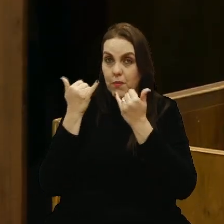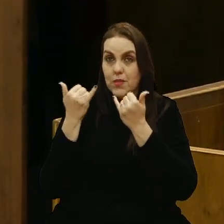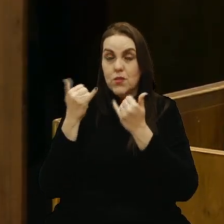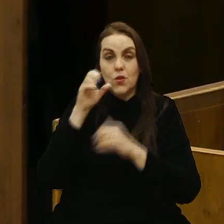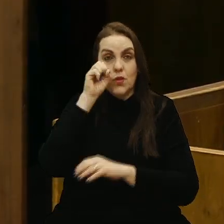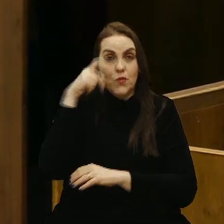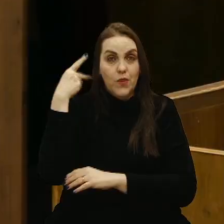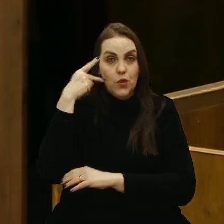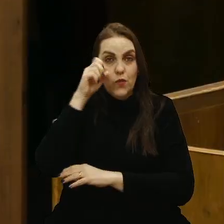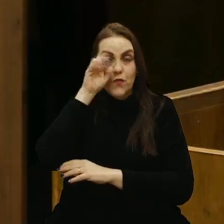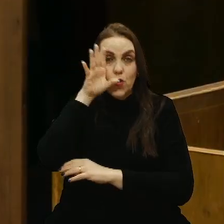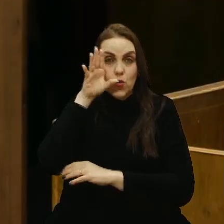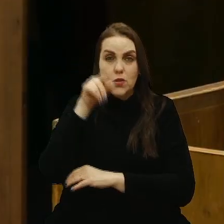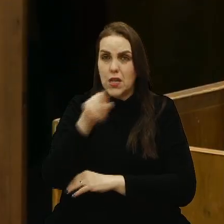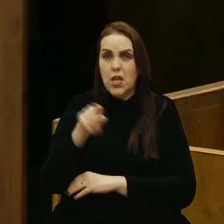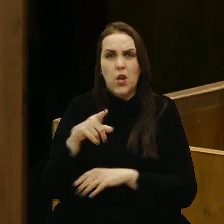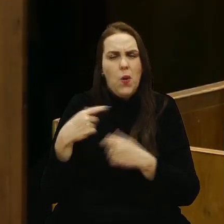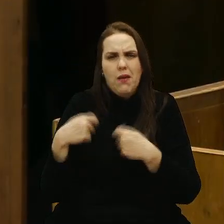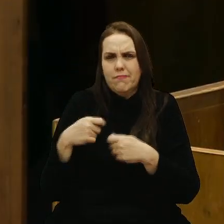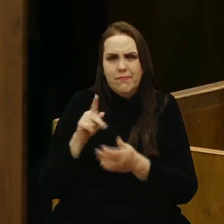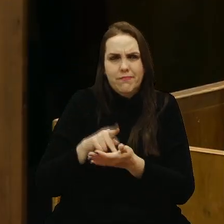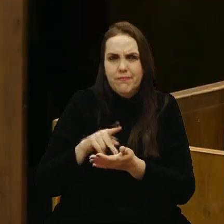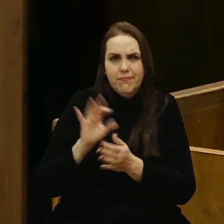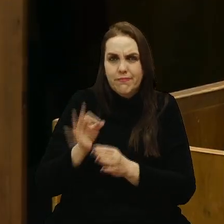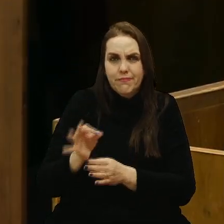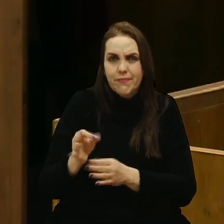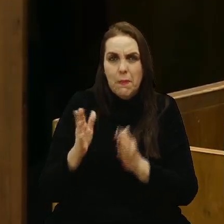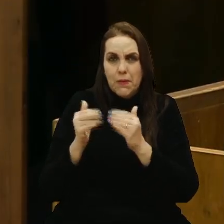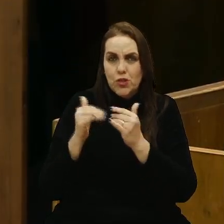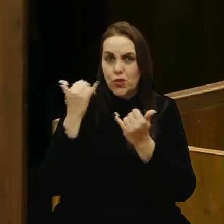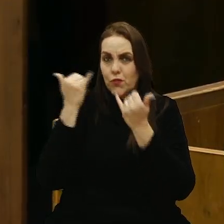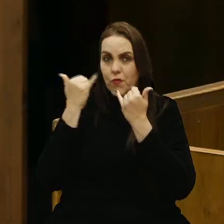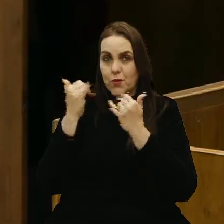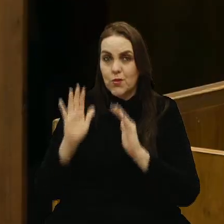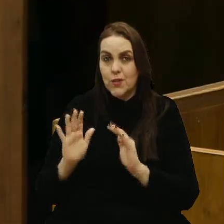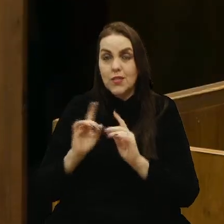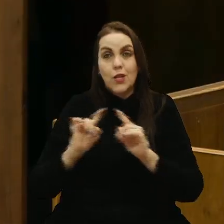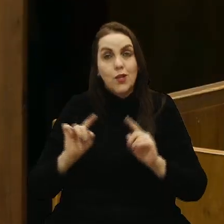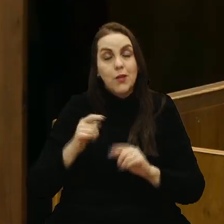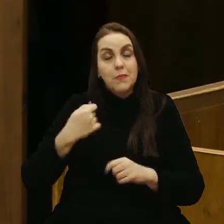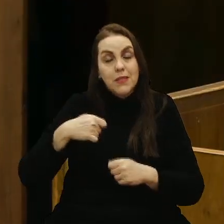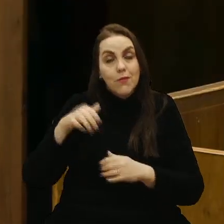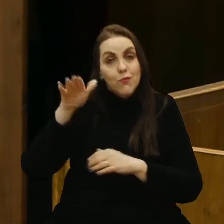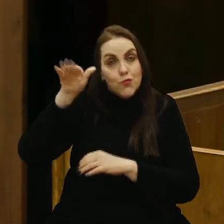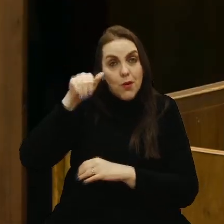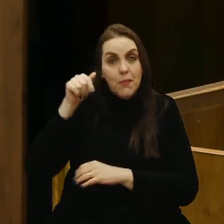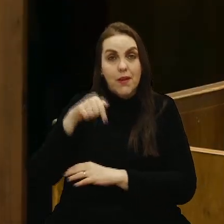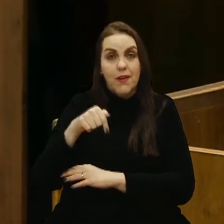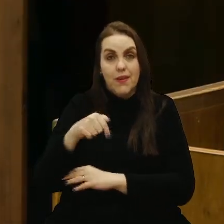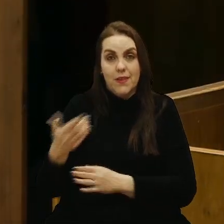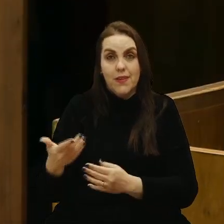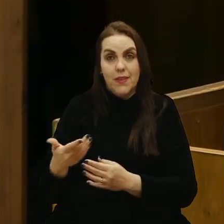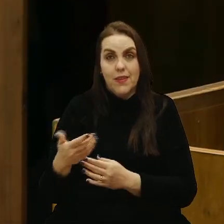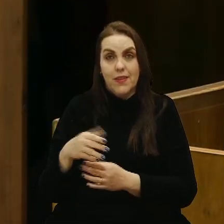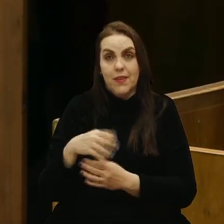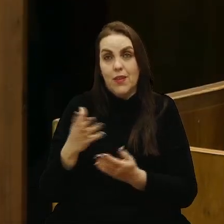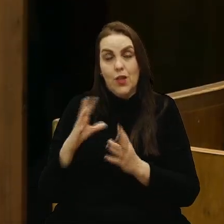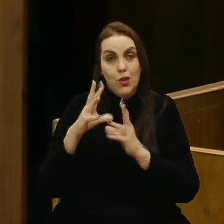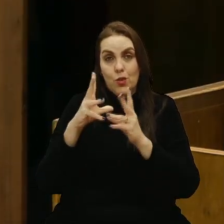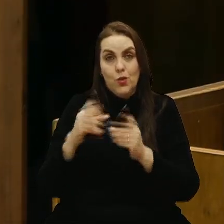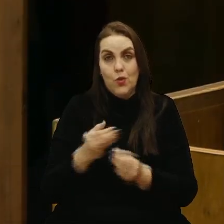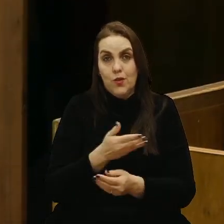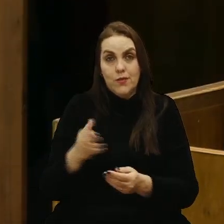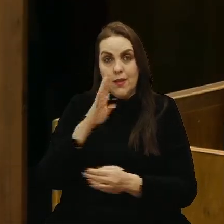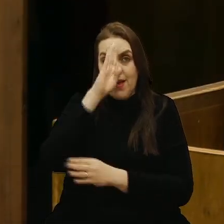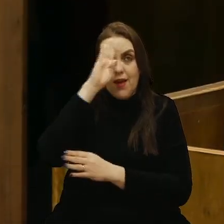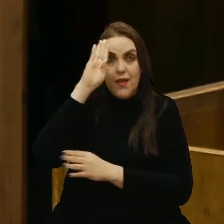Fiuza, e não necessariamente um pedido de informação, eu acho que nós tínhamos que chamar aqui a academia da cidade, nós tínhamos